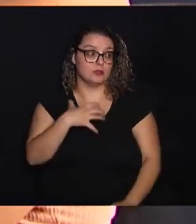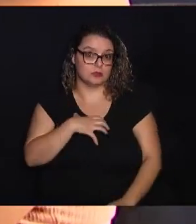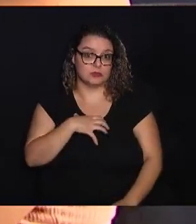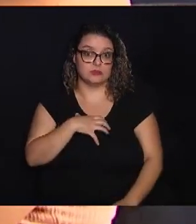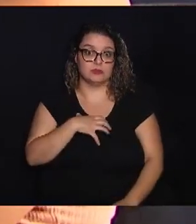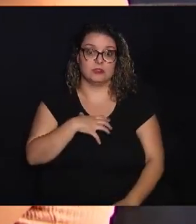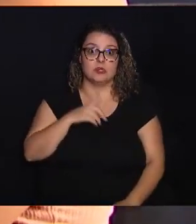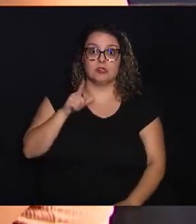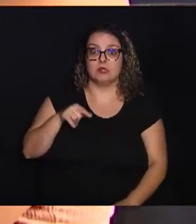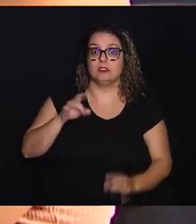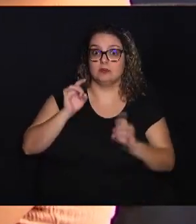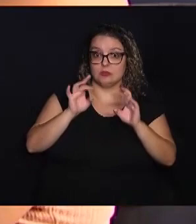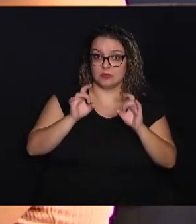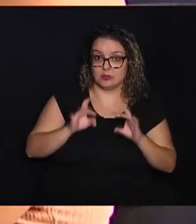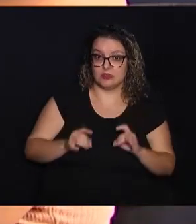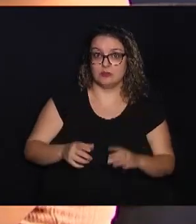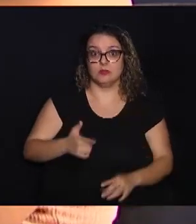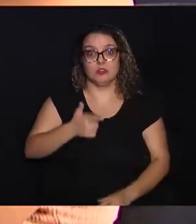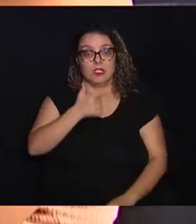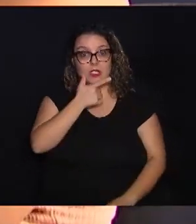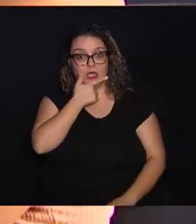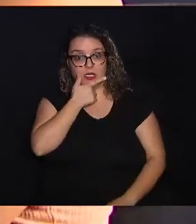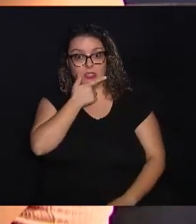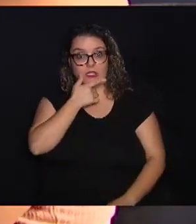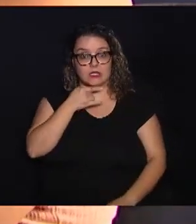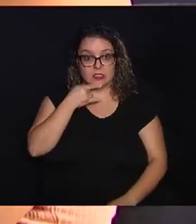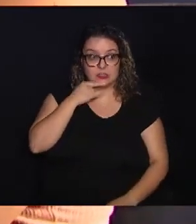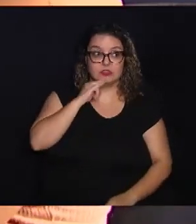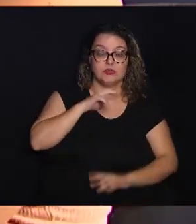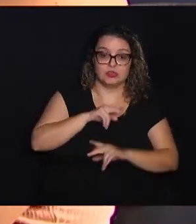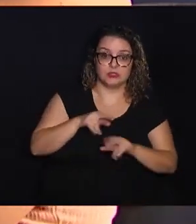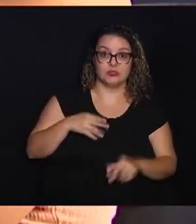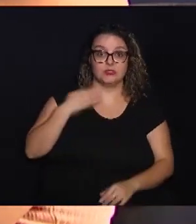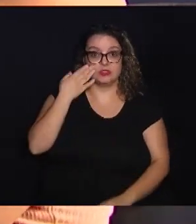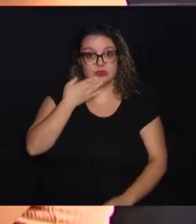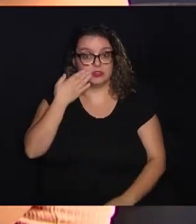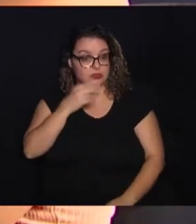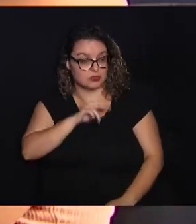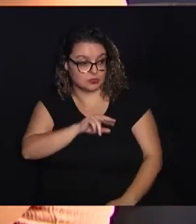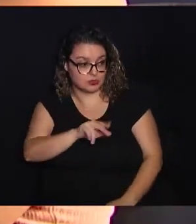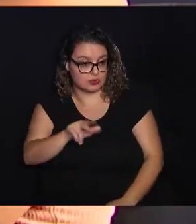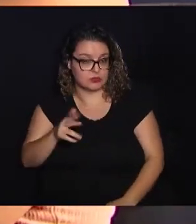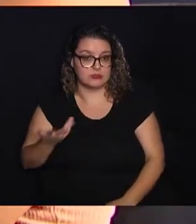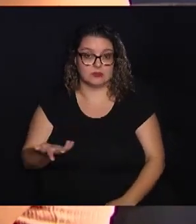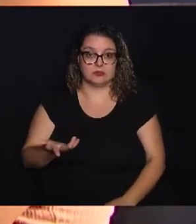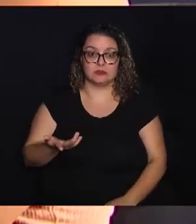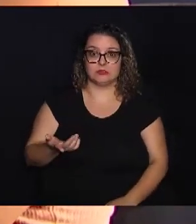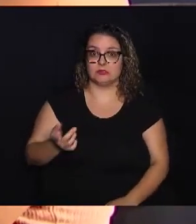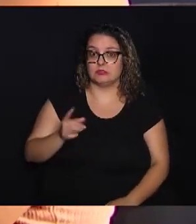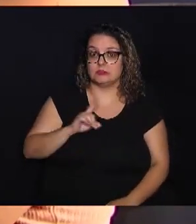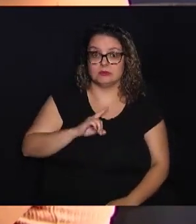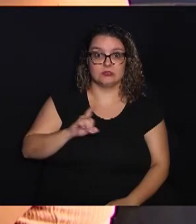para ser especialista em queijos, cachaças, doces. Não